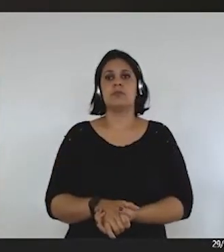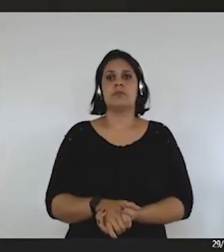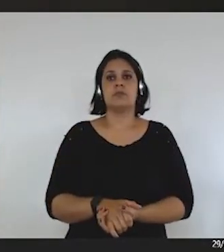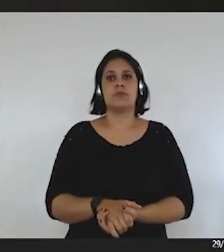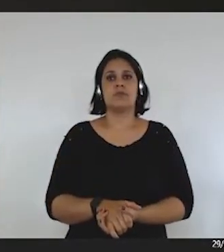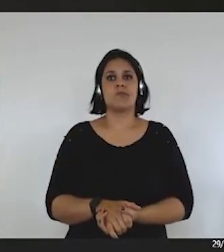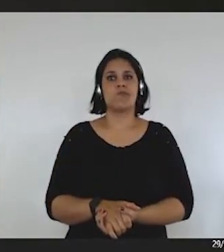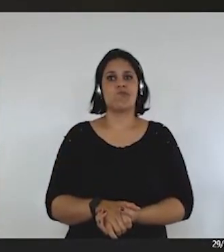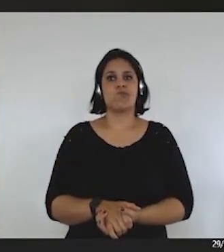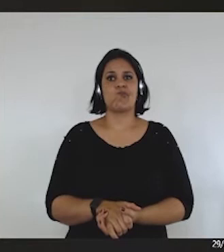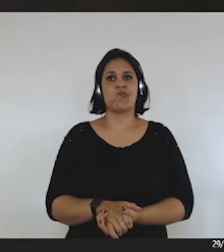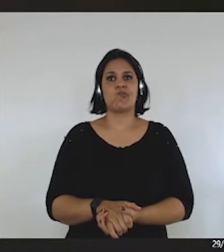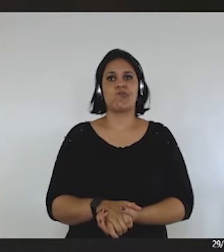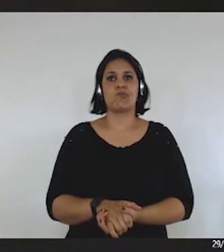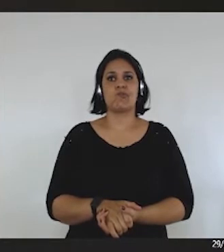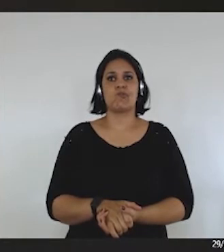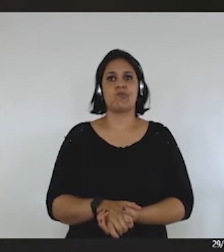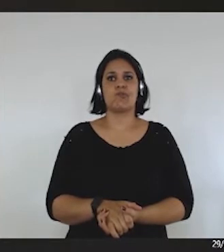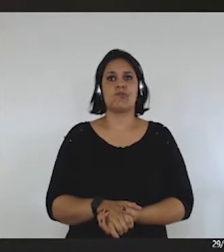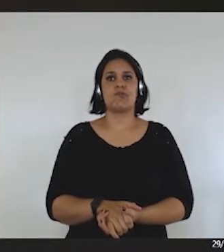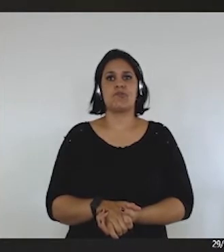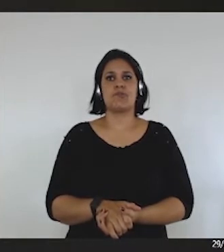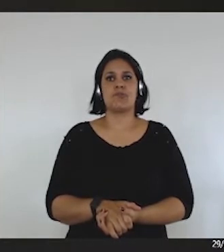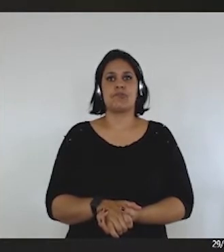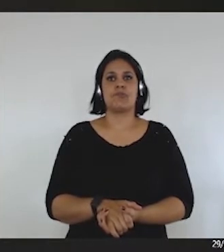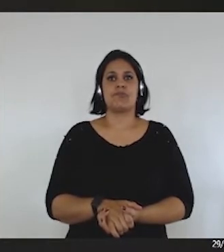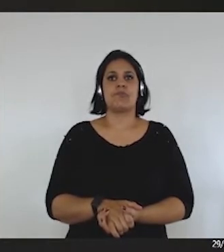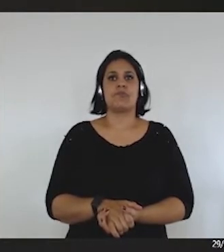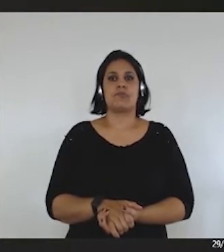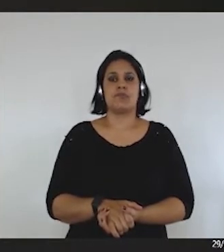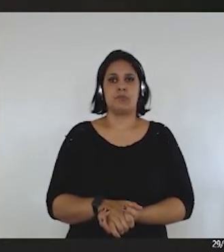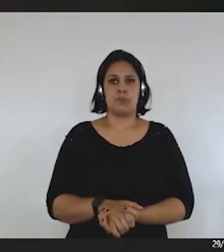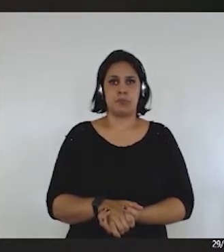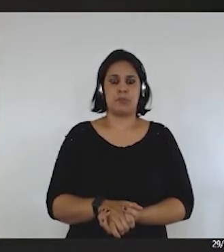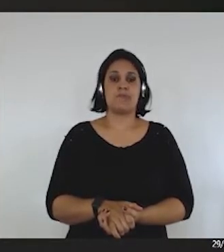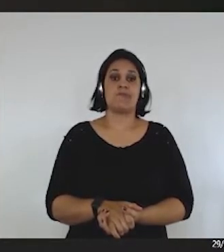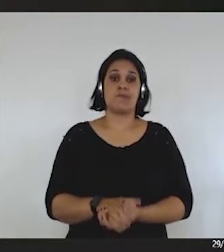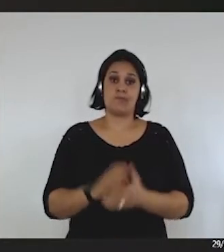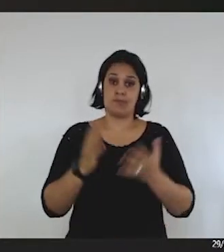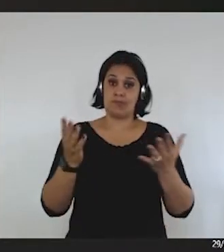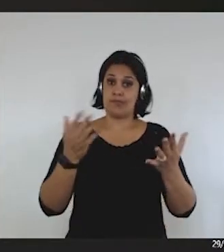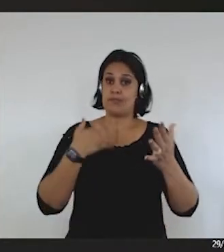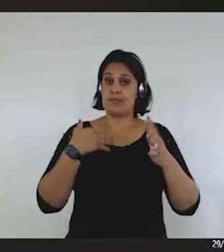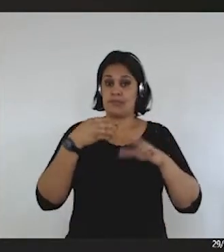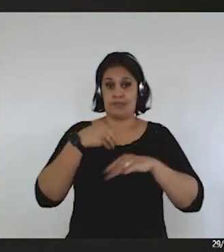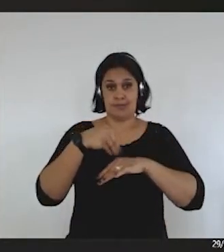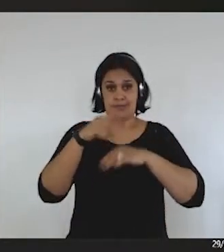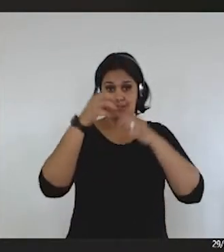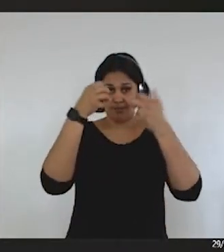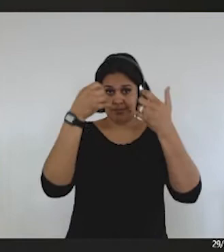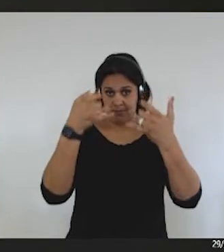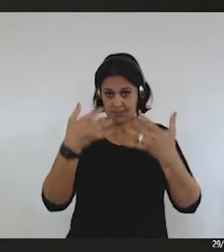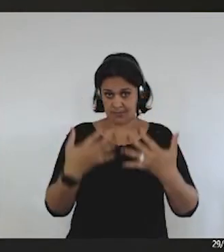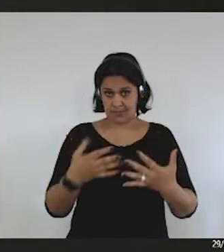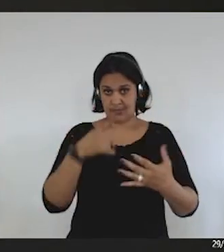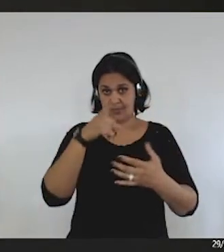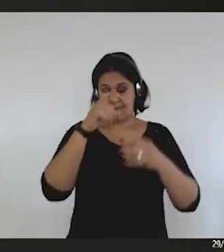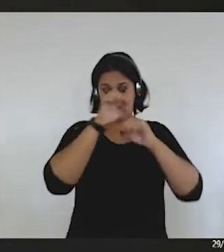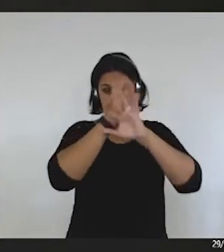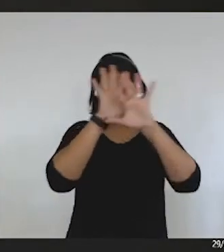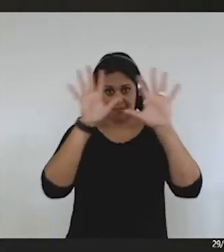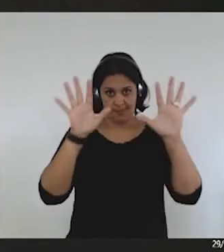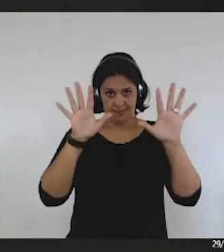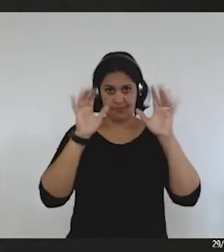diz aquela linda canção do Tom Zé, eu estou te explicando para te confundir, eu estou te confundindo para te